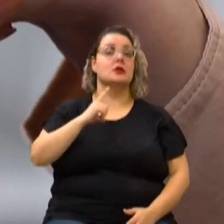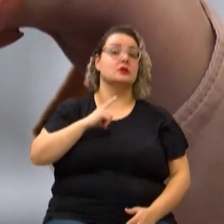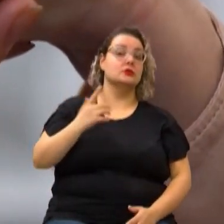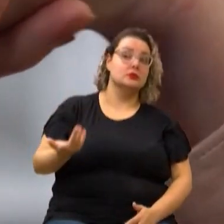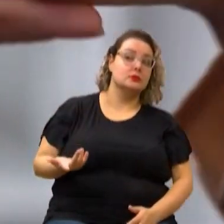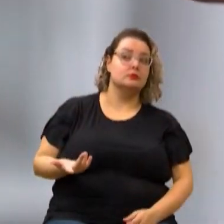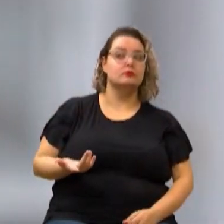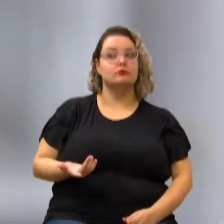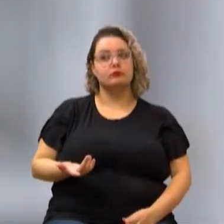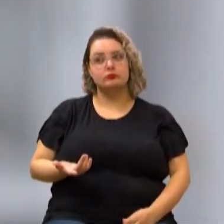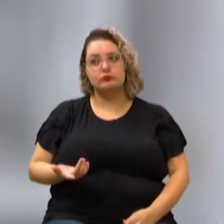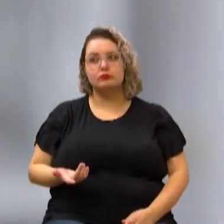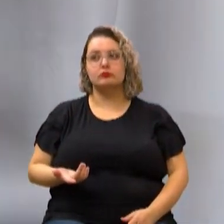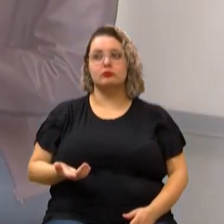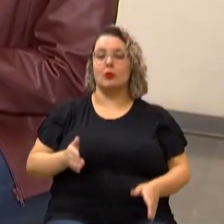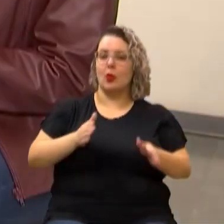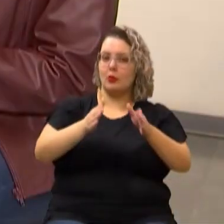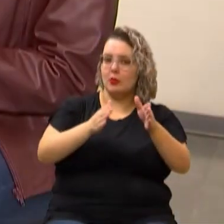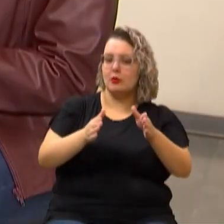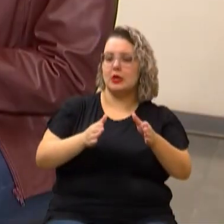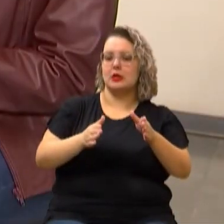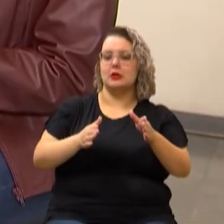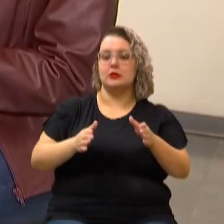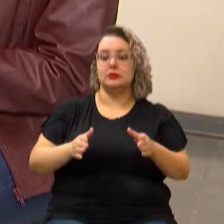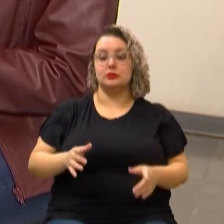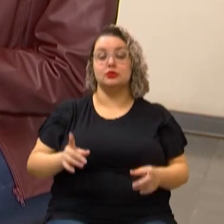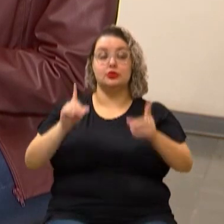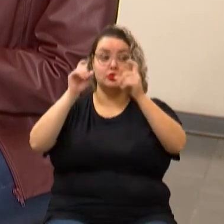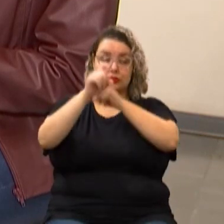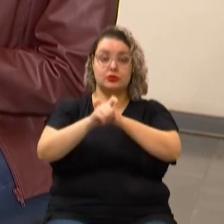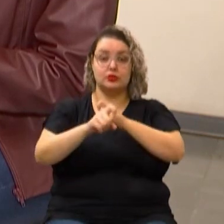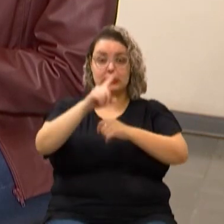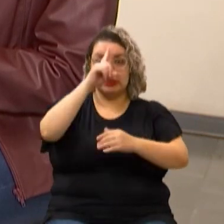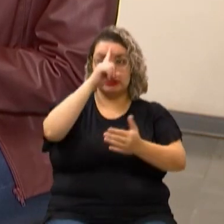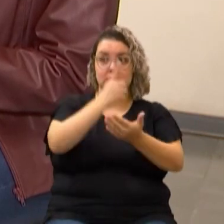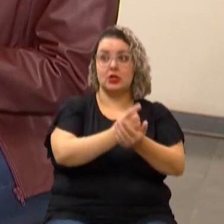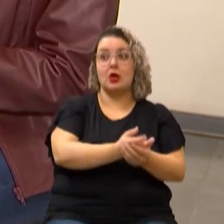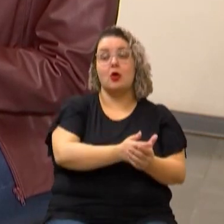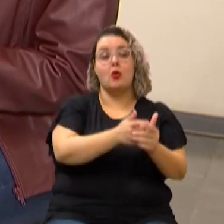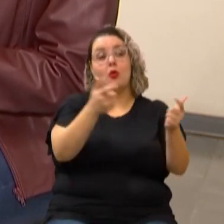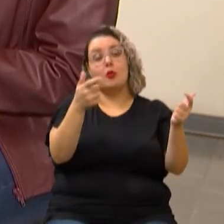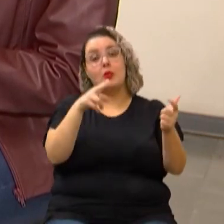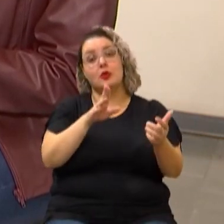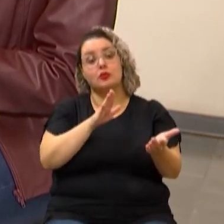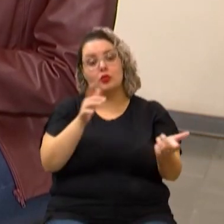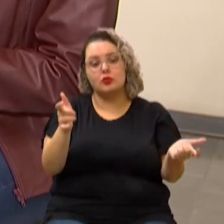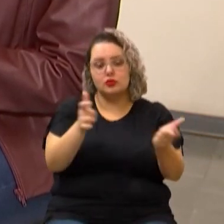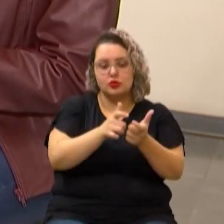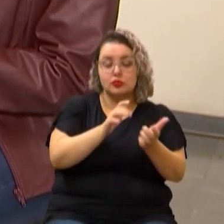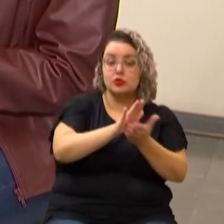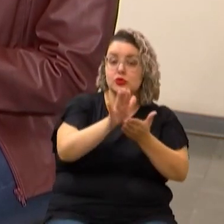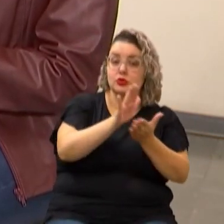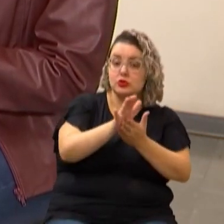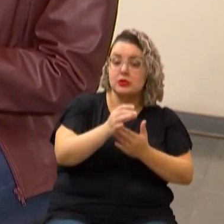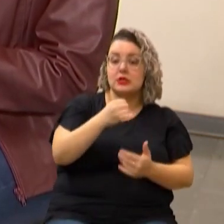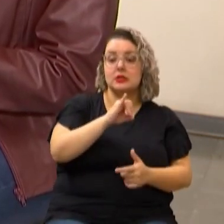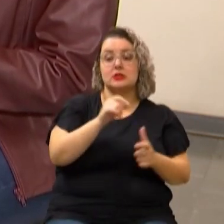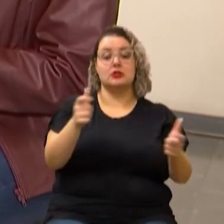contexto econômico. E por que então, a pergunta que você faz, a inflação é importante no contexto econômico? Vamos pensar